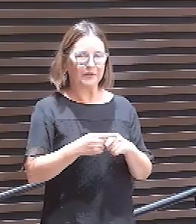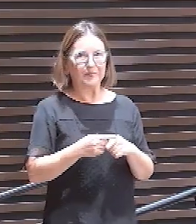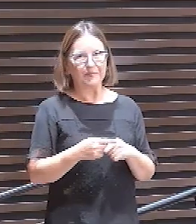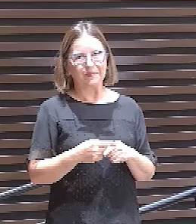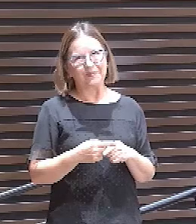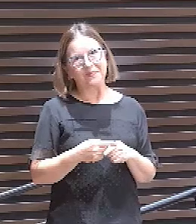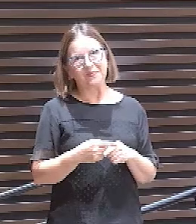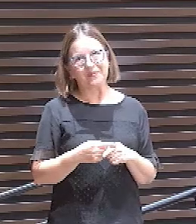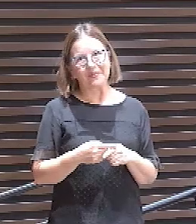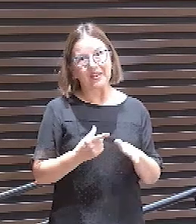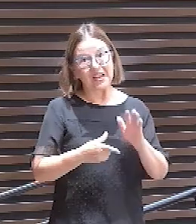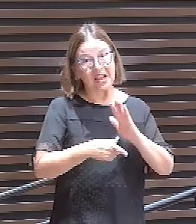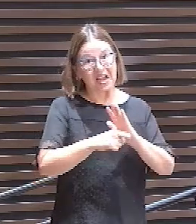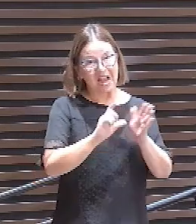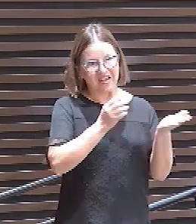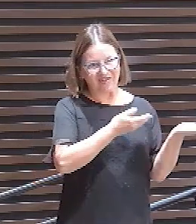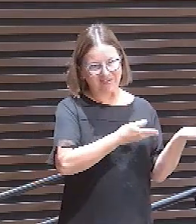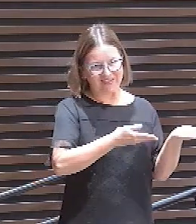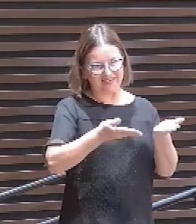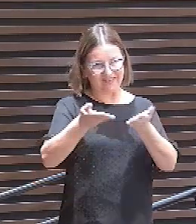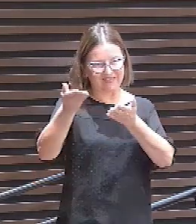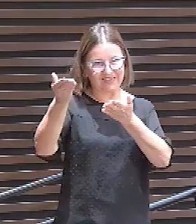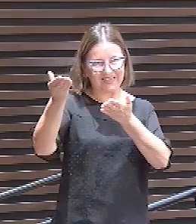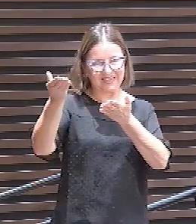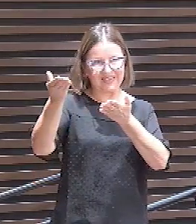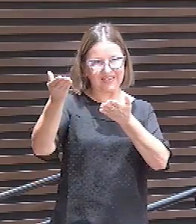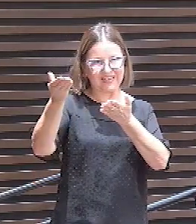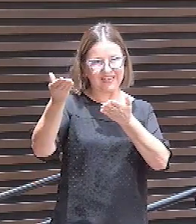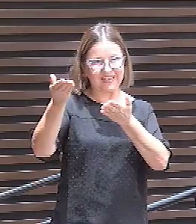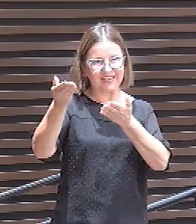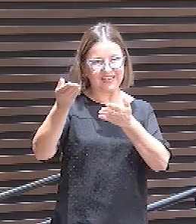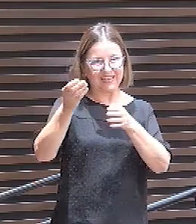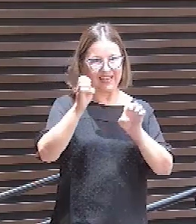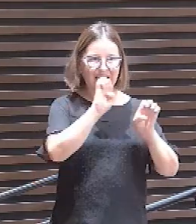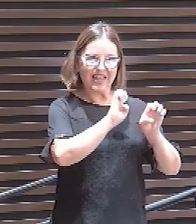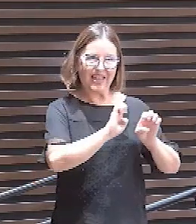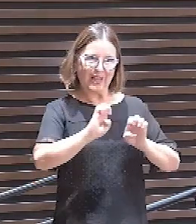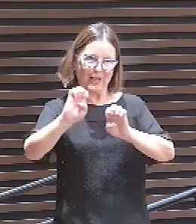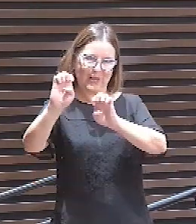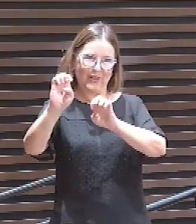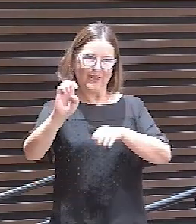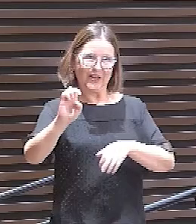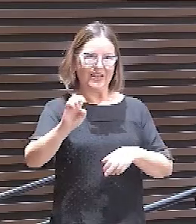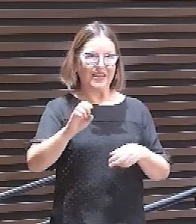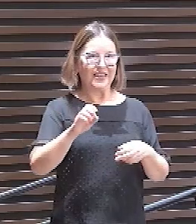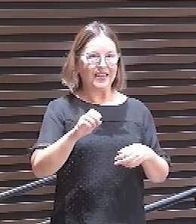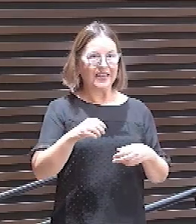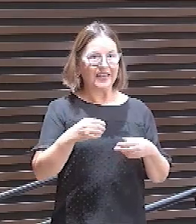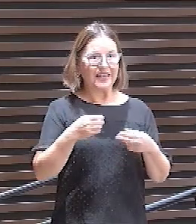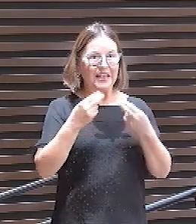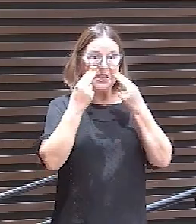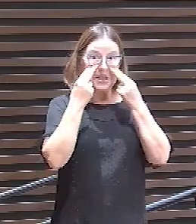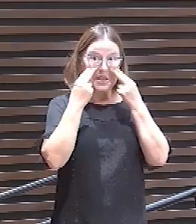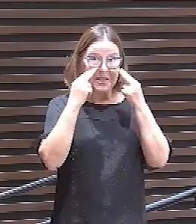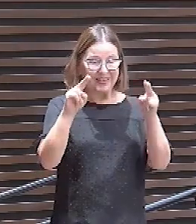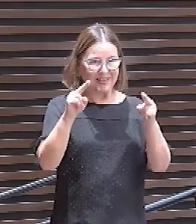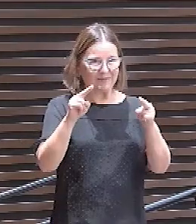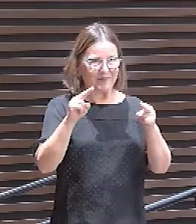sua trasladação, obteve testemunho de haver agradado a